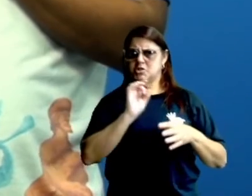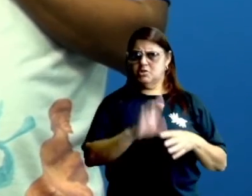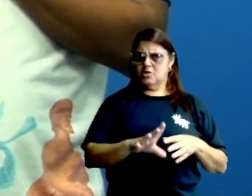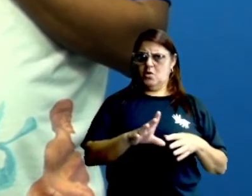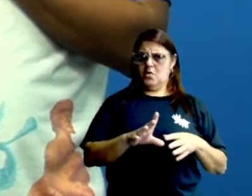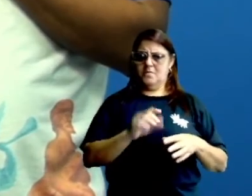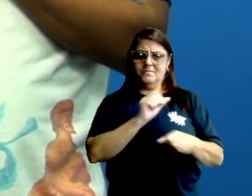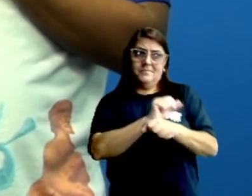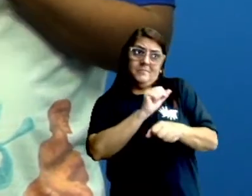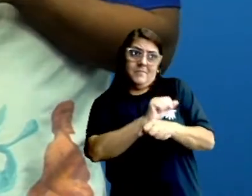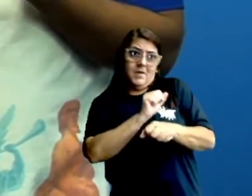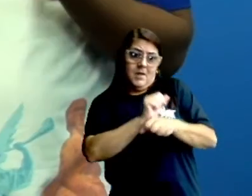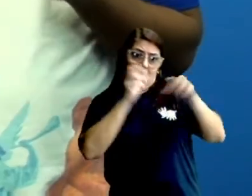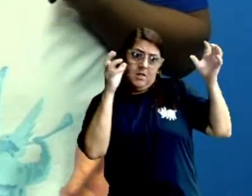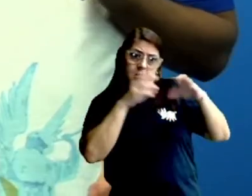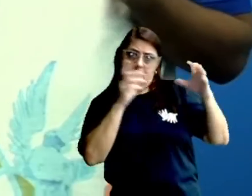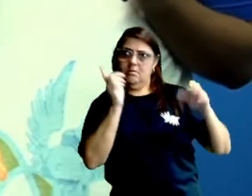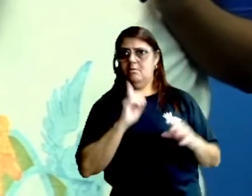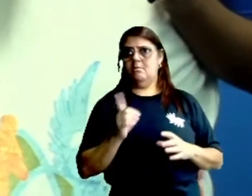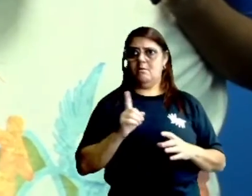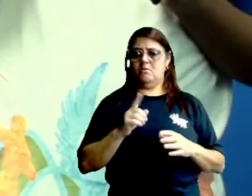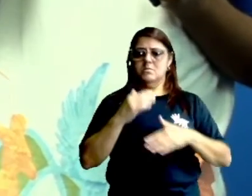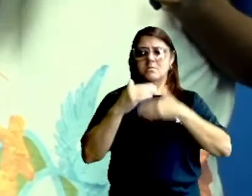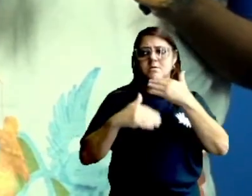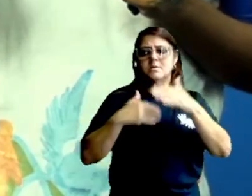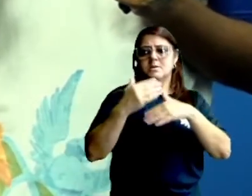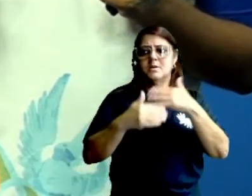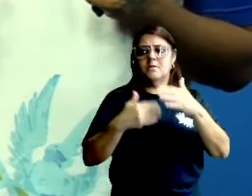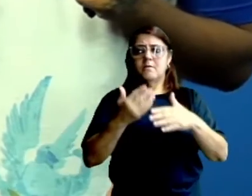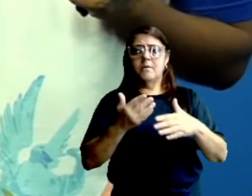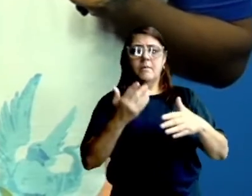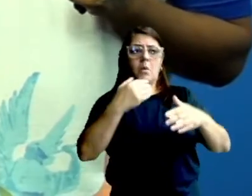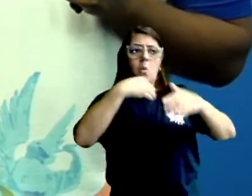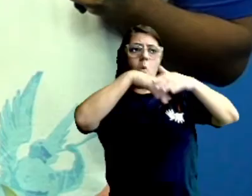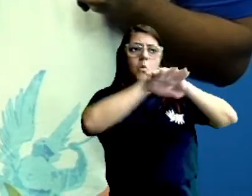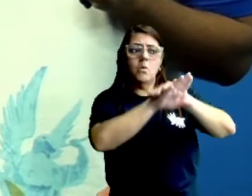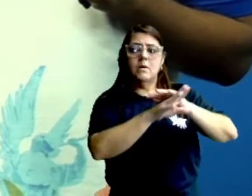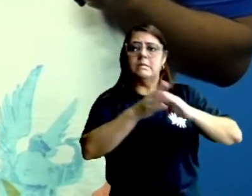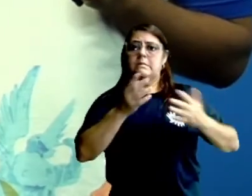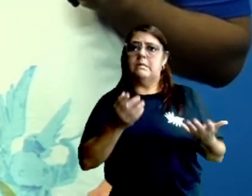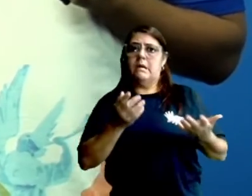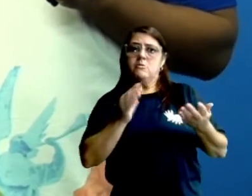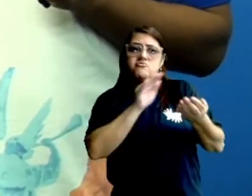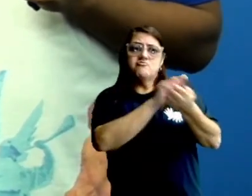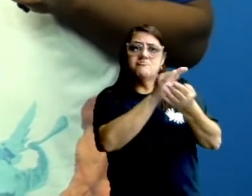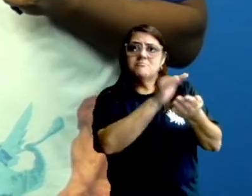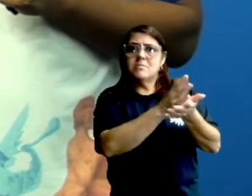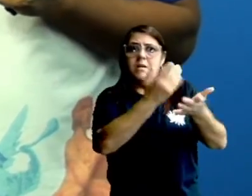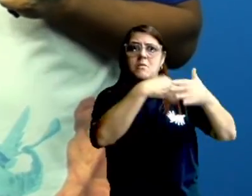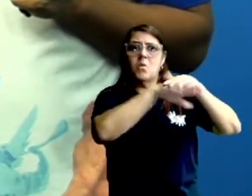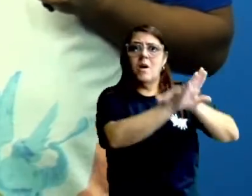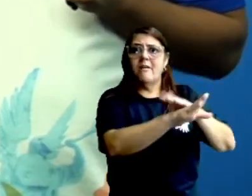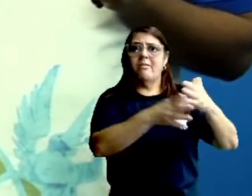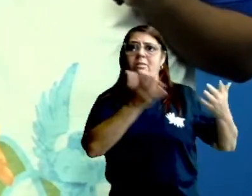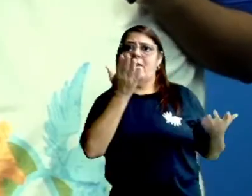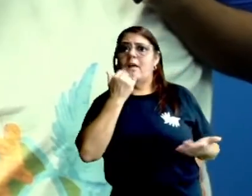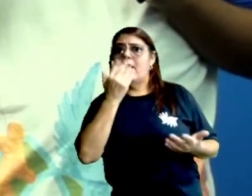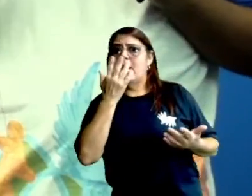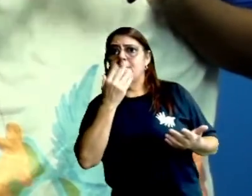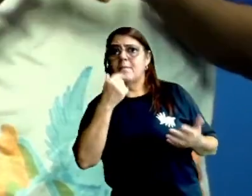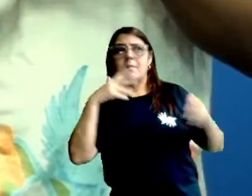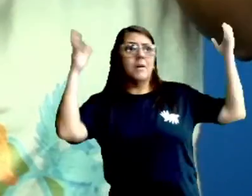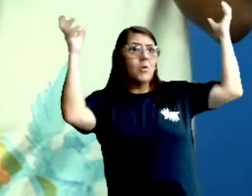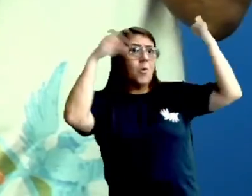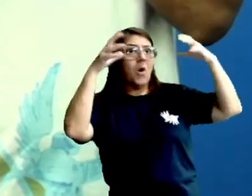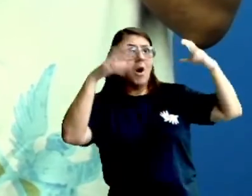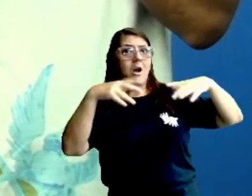das enchentes do rio Nilo né então eles começaram a desenvolver em estoques de alimento para poder quando tivesse o período da seca eles terem